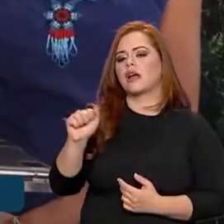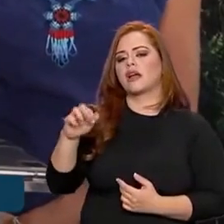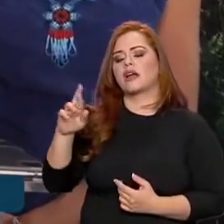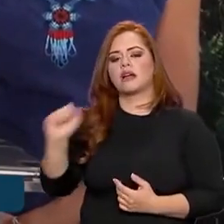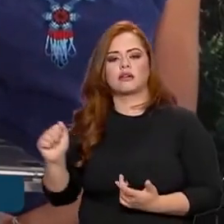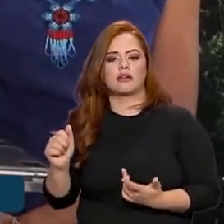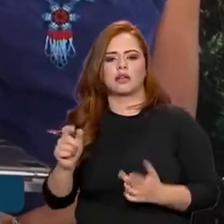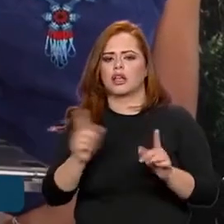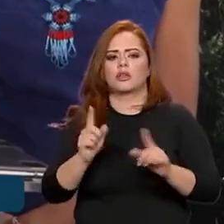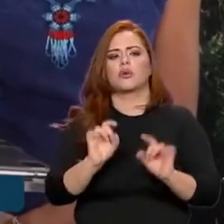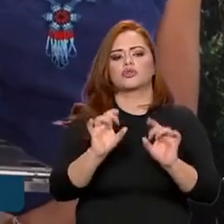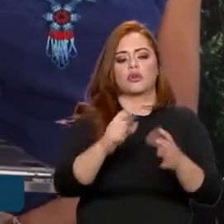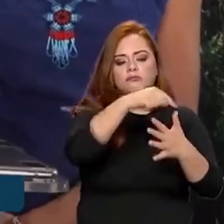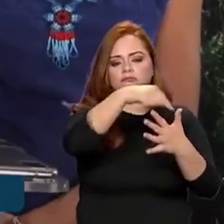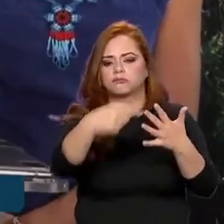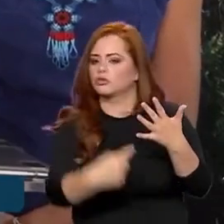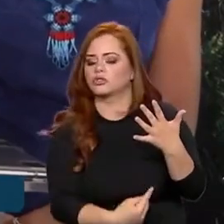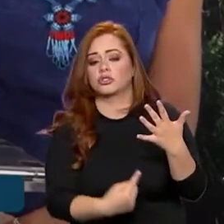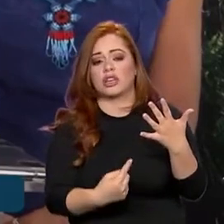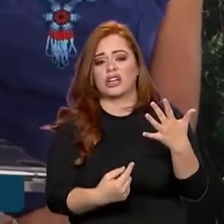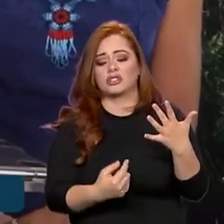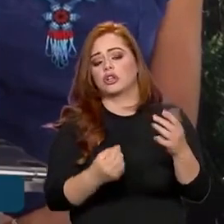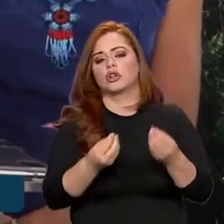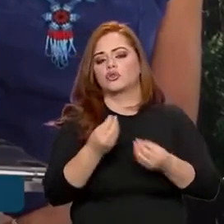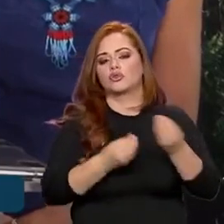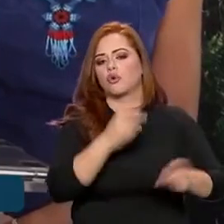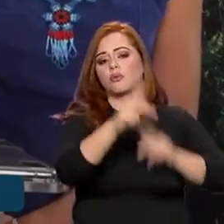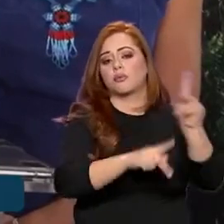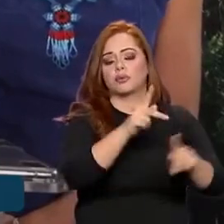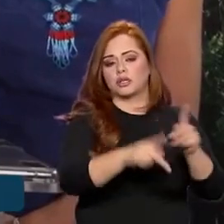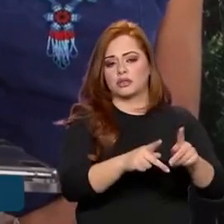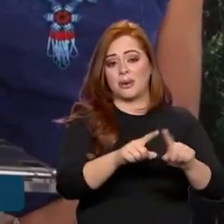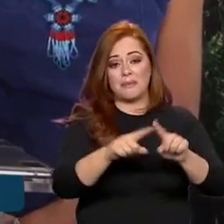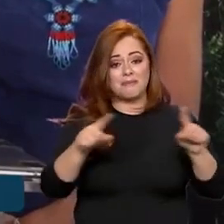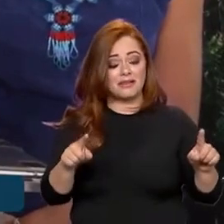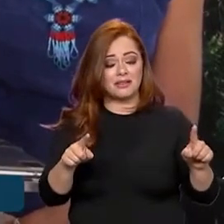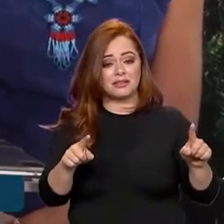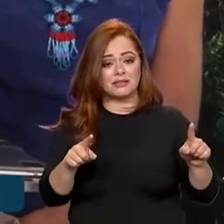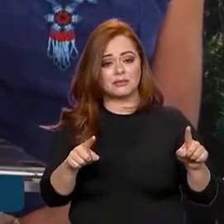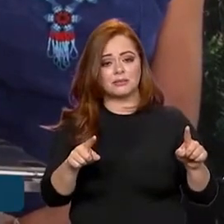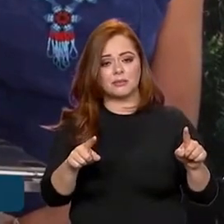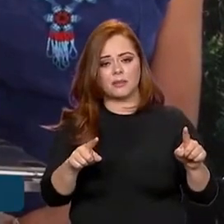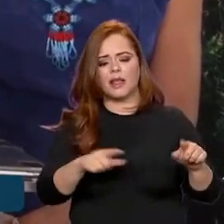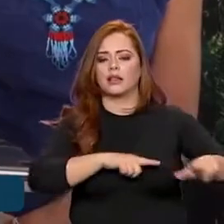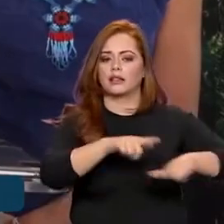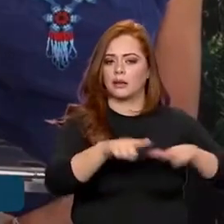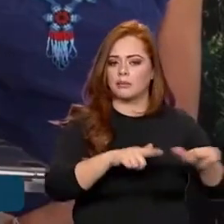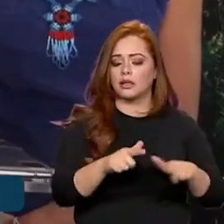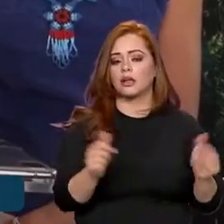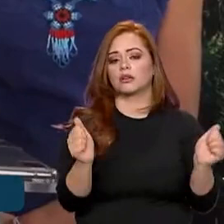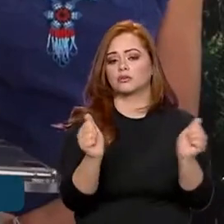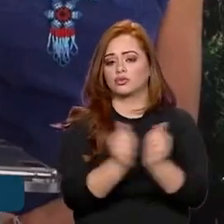questão de quantidade em termos de peso populacional, é uma questão de trabalharmos